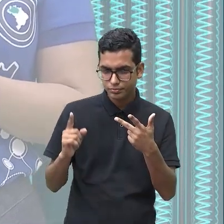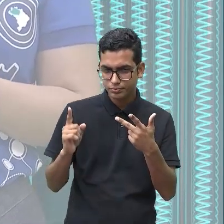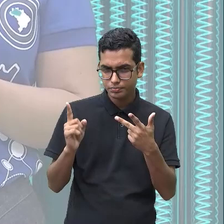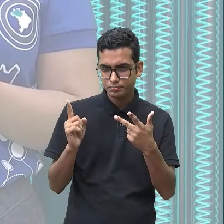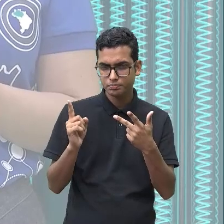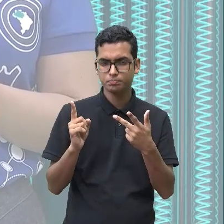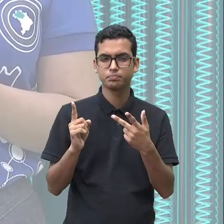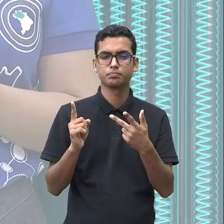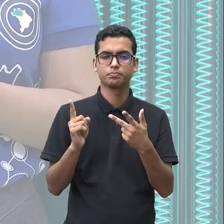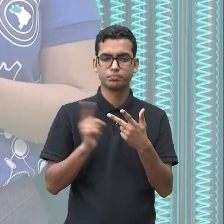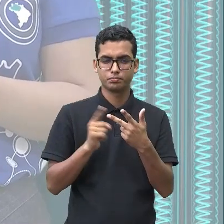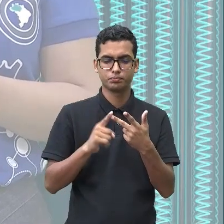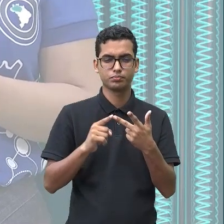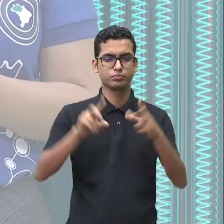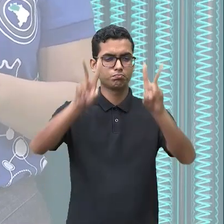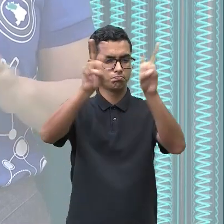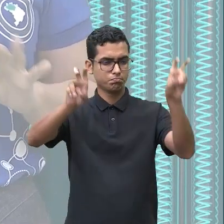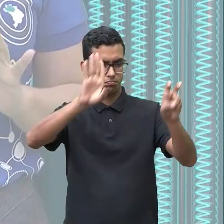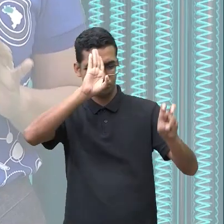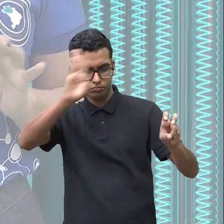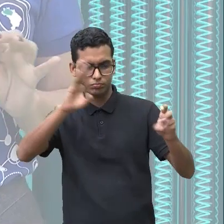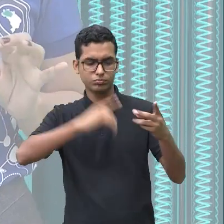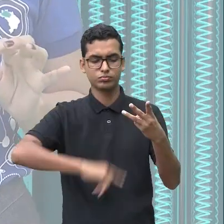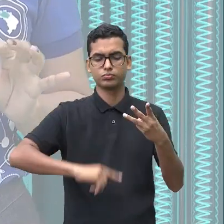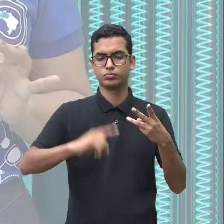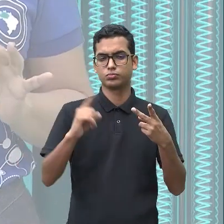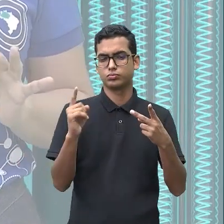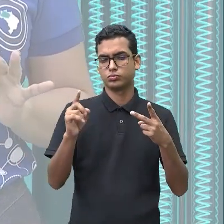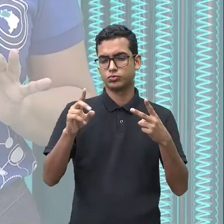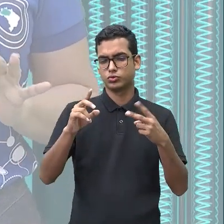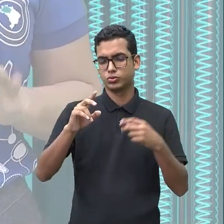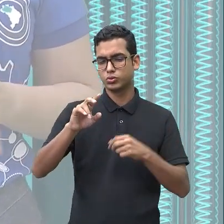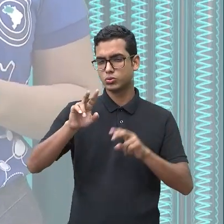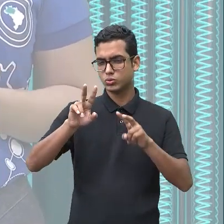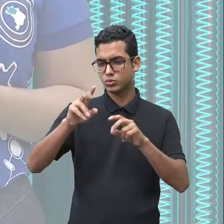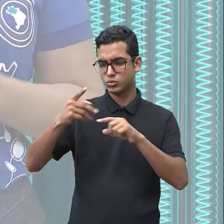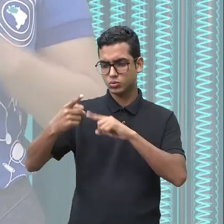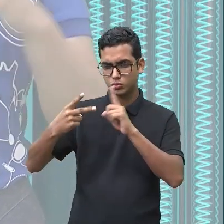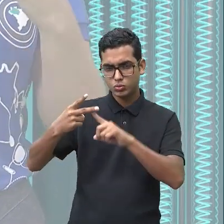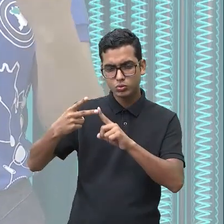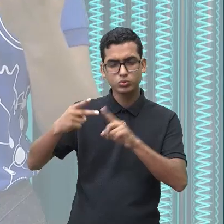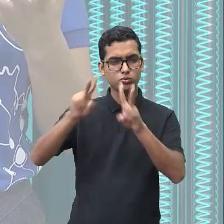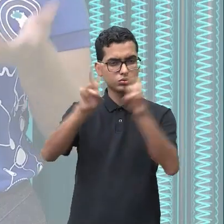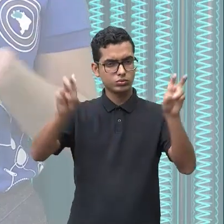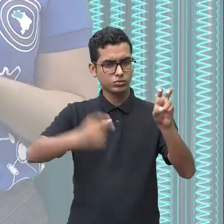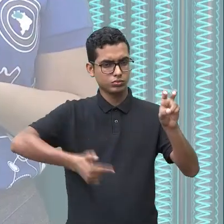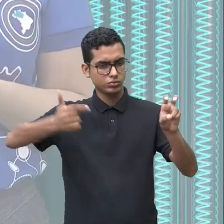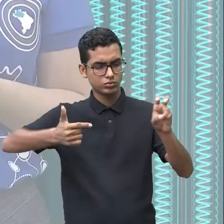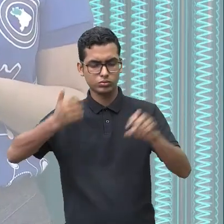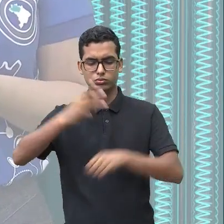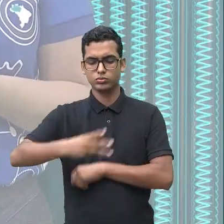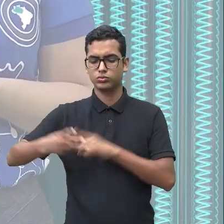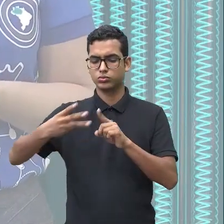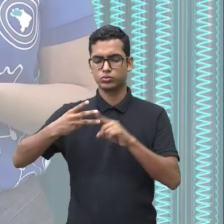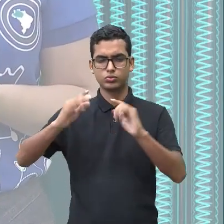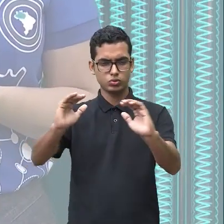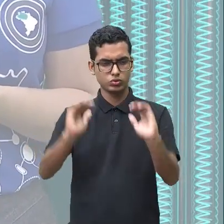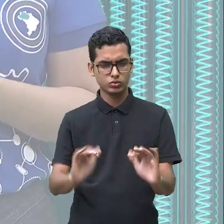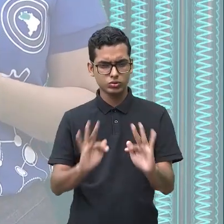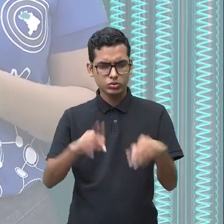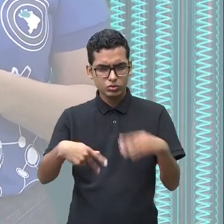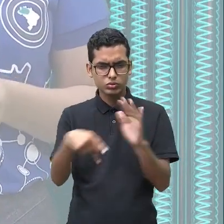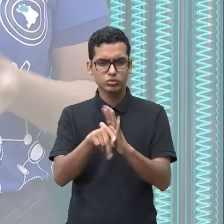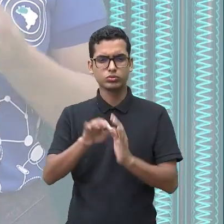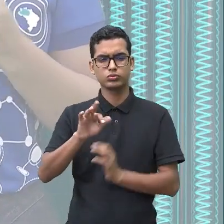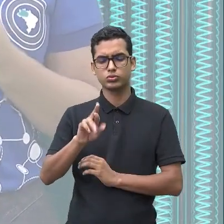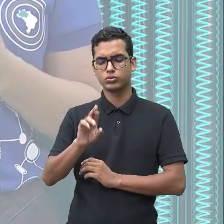o rodapé, certo? O rodapé que fica ali no finalzinho, certo? O título é o começo, o subtítulo vem abaixo do